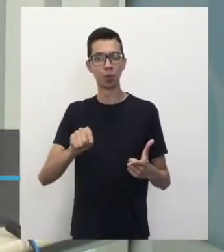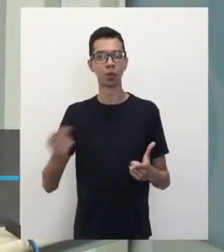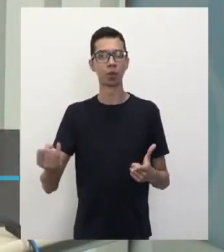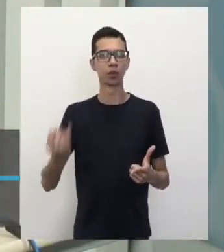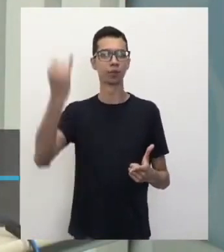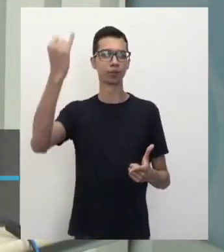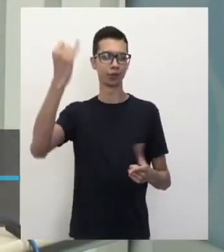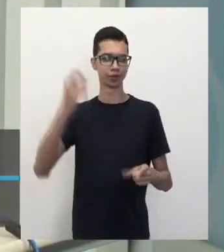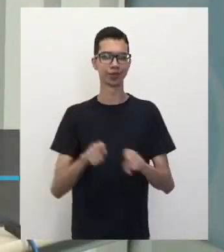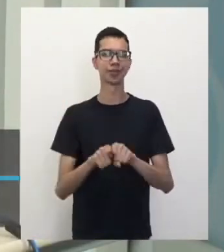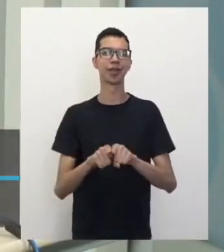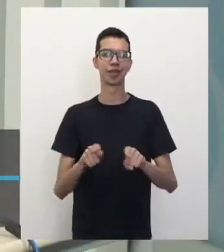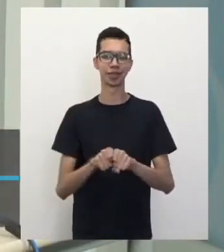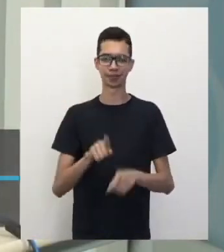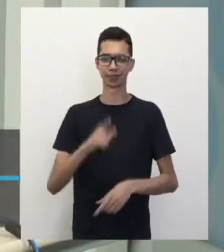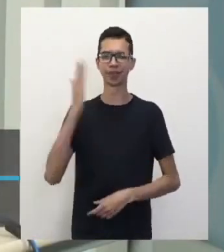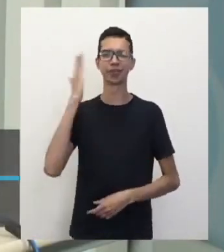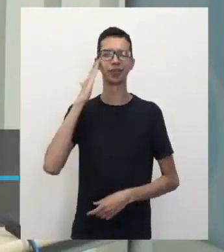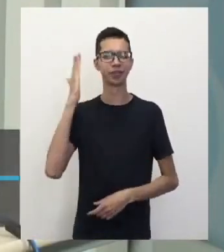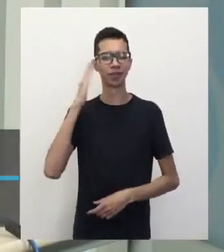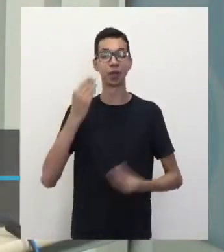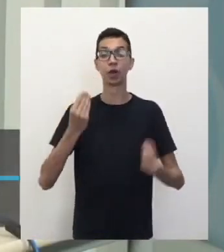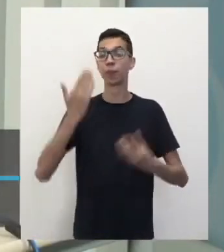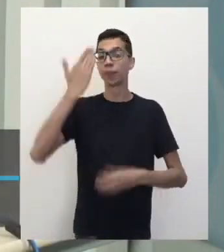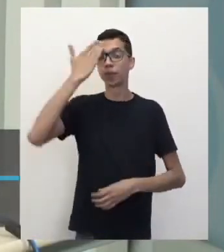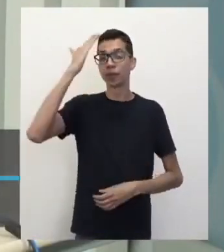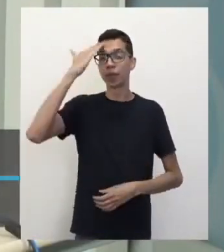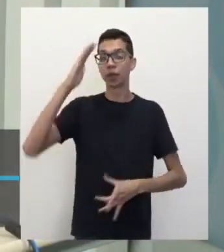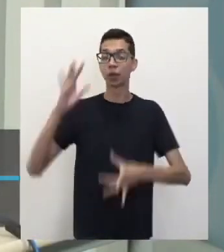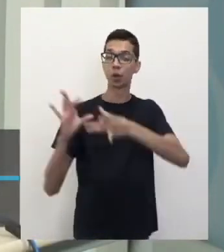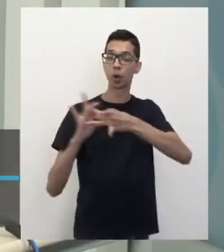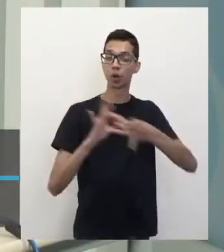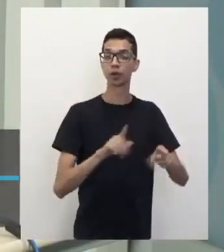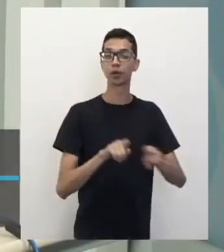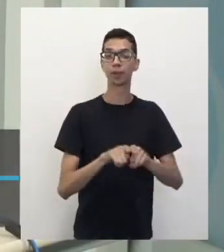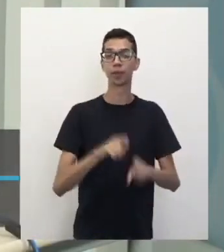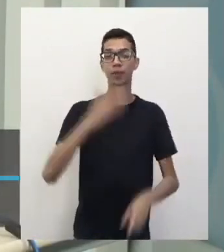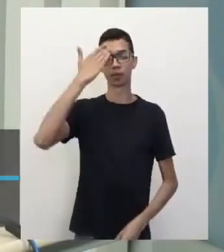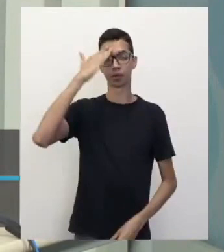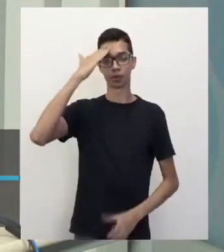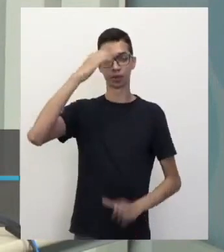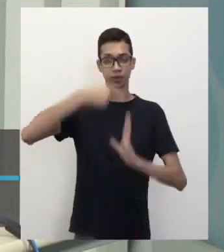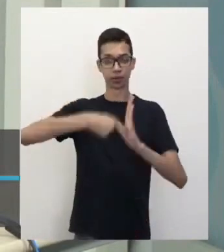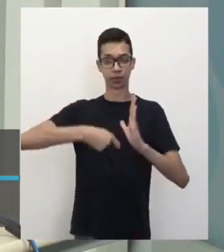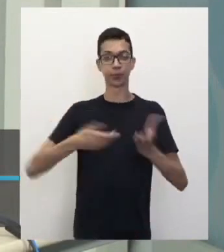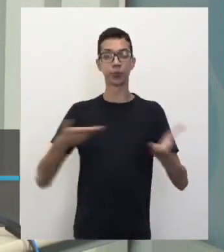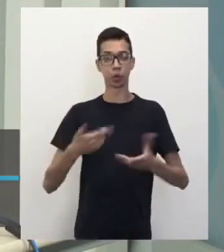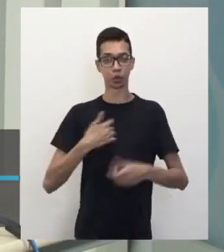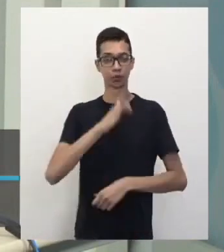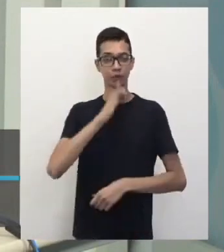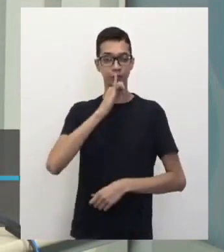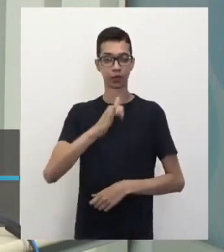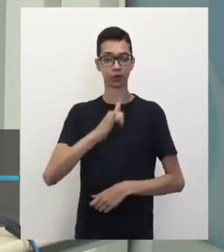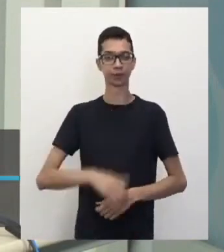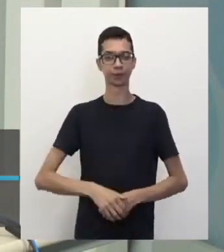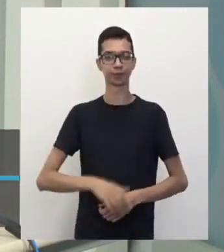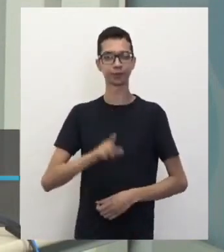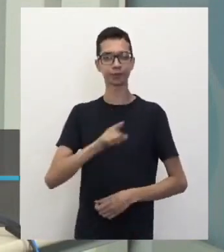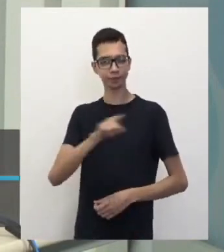dos conectivos, aí na parte de entender o contexto e o texto. Agora, eu vou colocar aí na frente para vocês, na